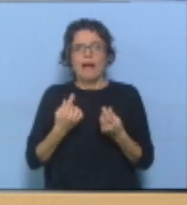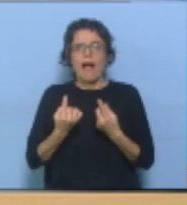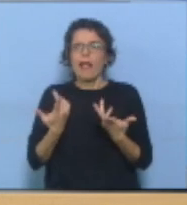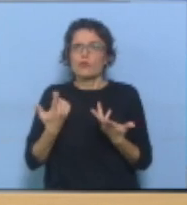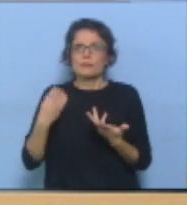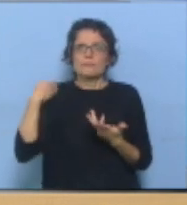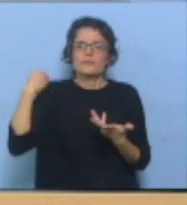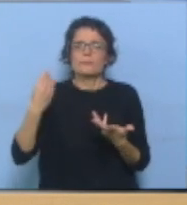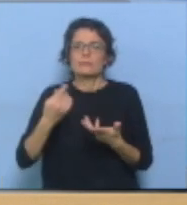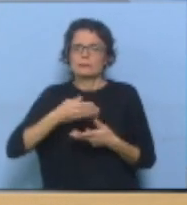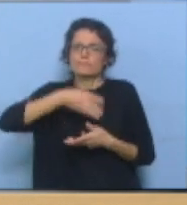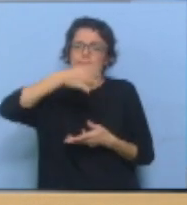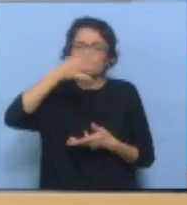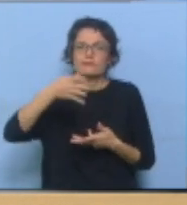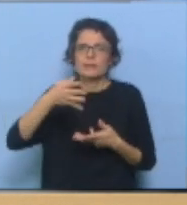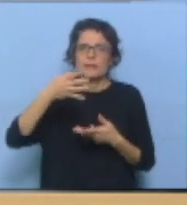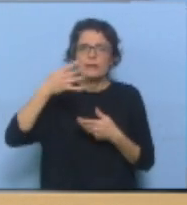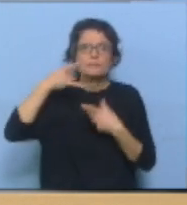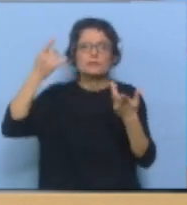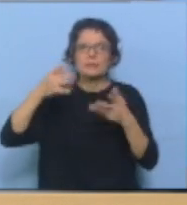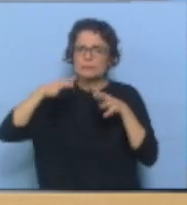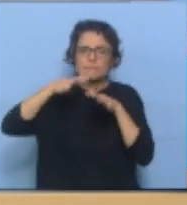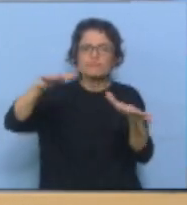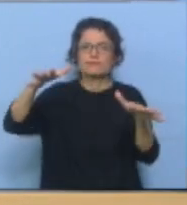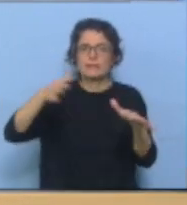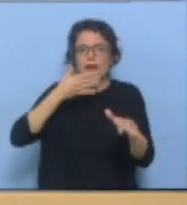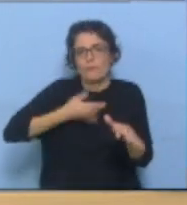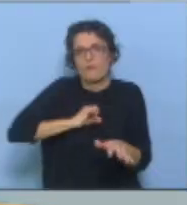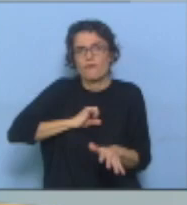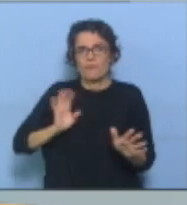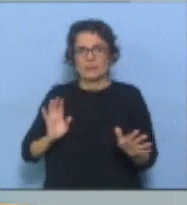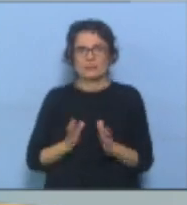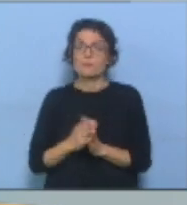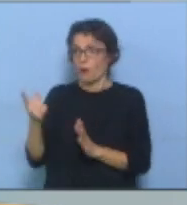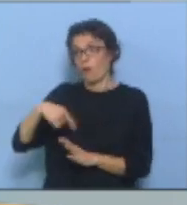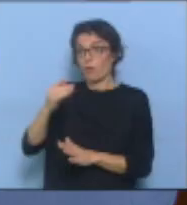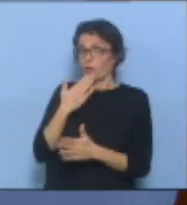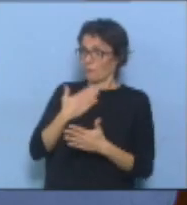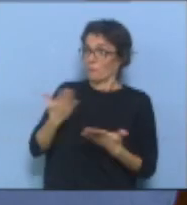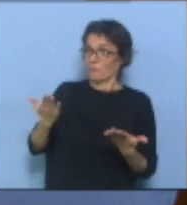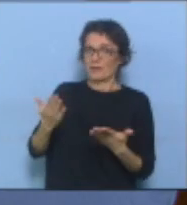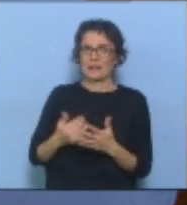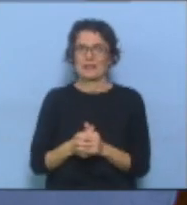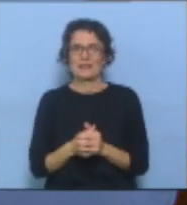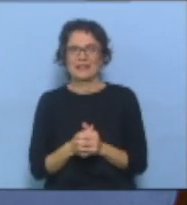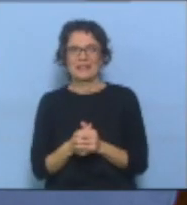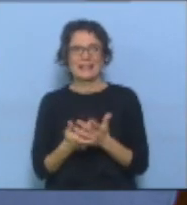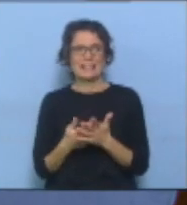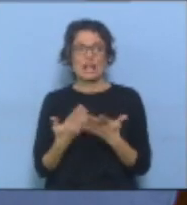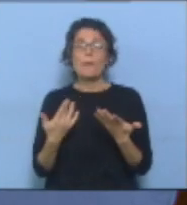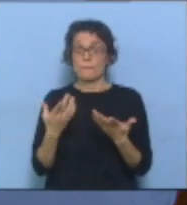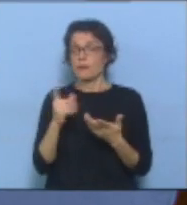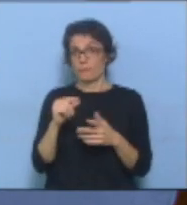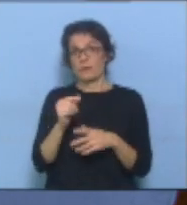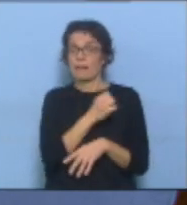E quando estava a decidir, estava assim a ouvir uma voz a dizer vai. E nós agradecemos. Exatamente. Bom, mas e quem nos vê,